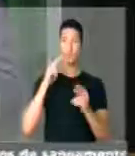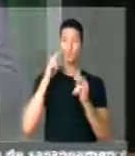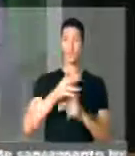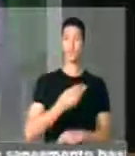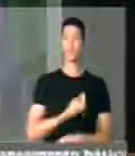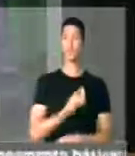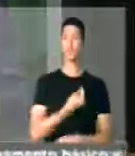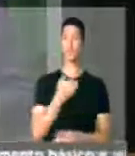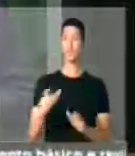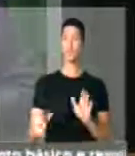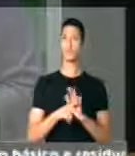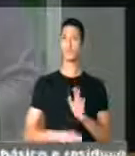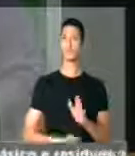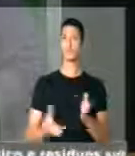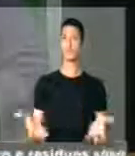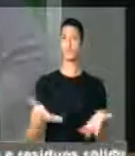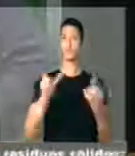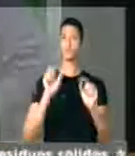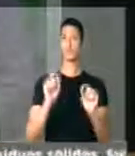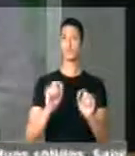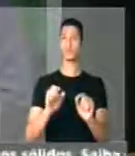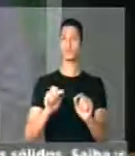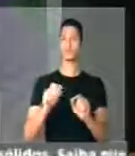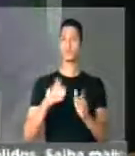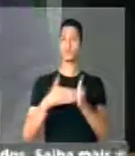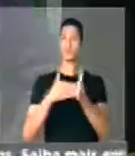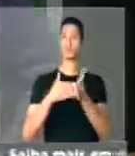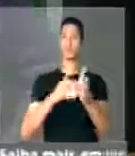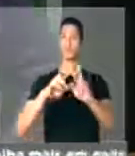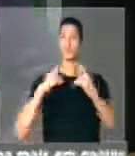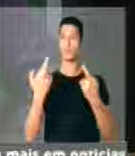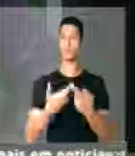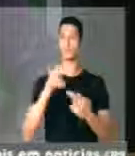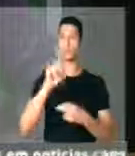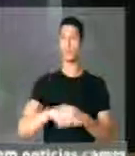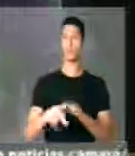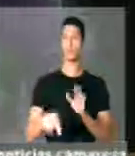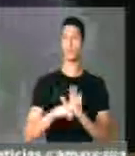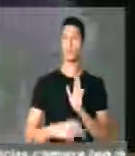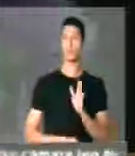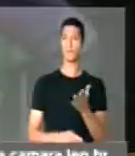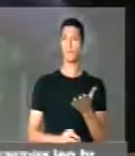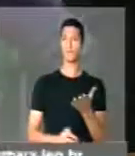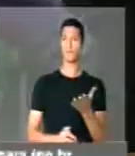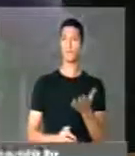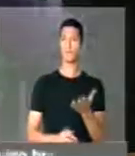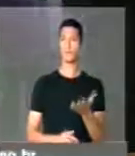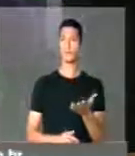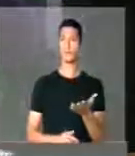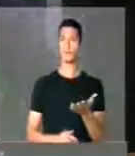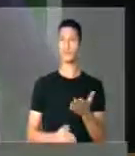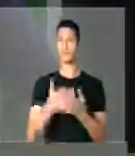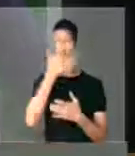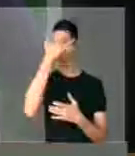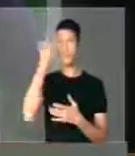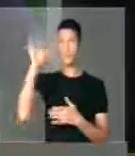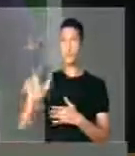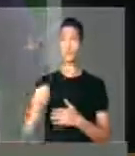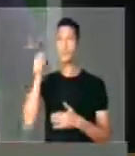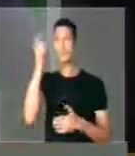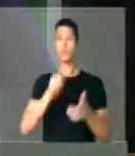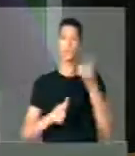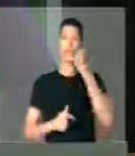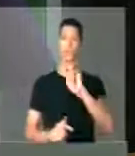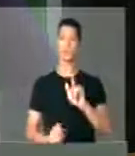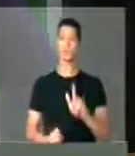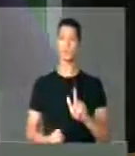sua singular figura, que, ao dirigir uma reunião, era uma pessoa que